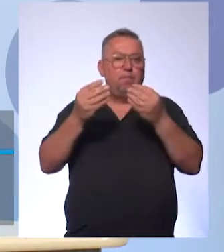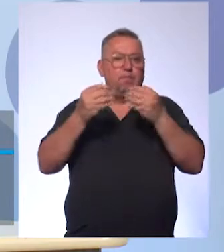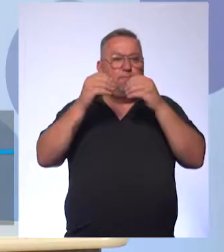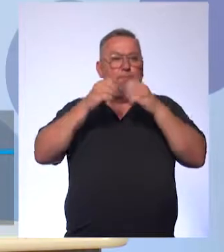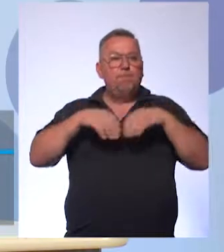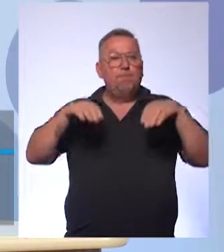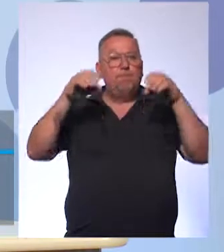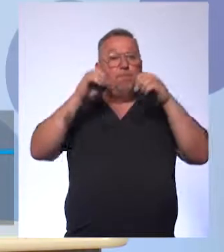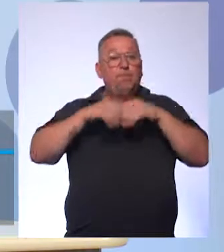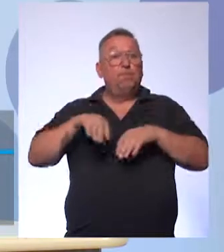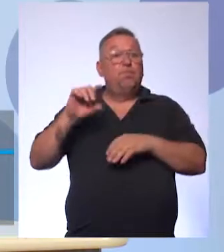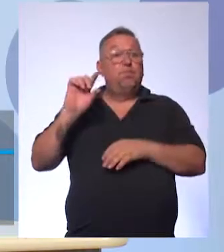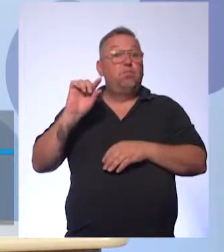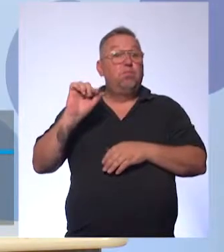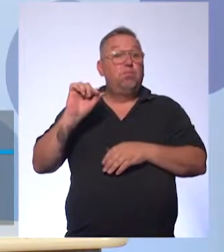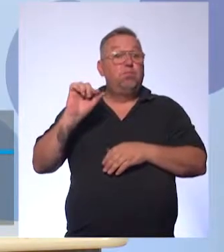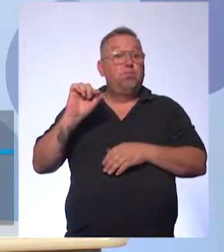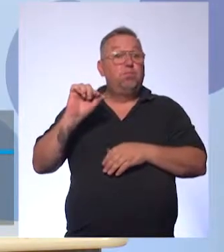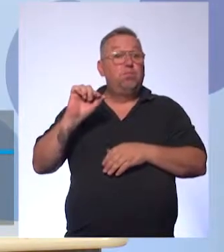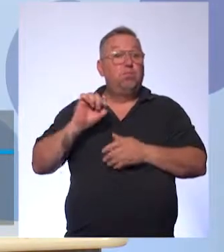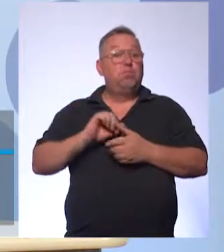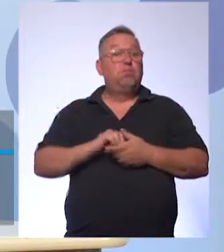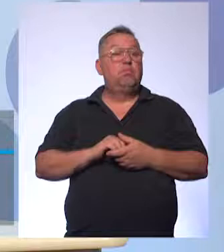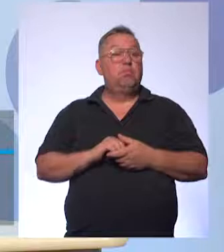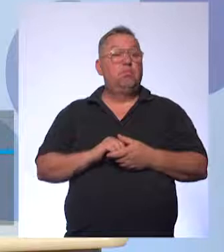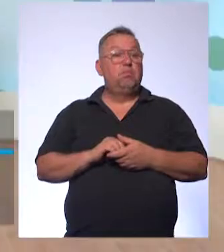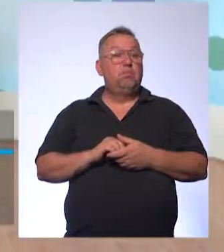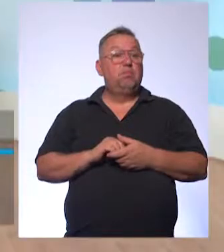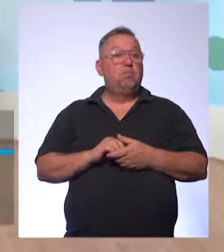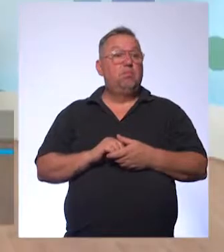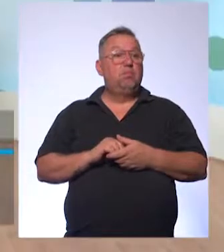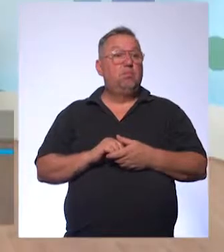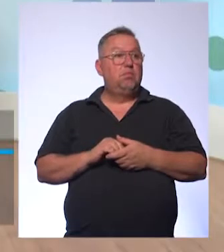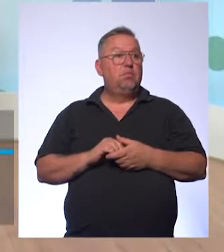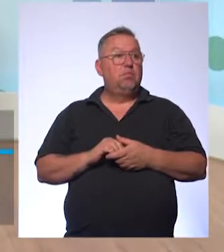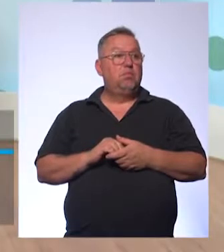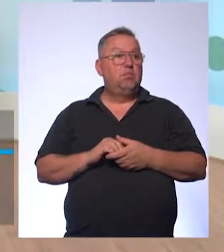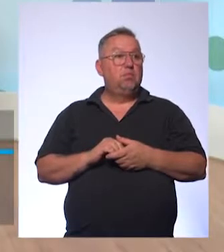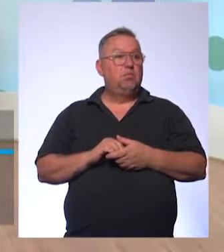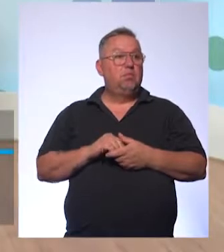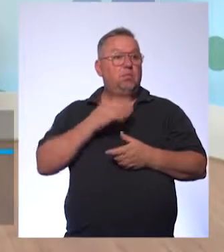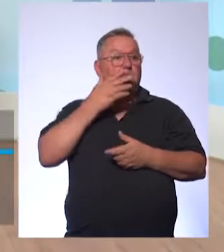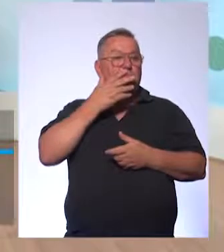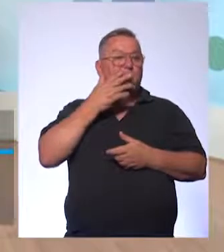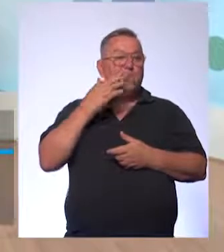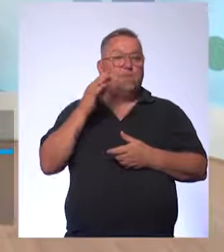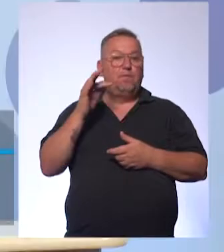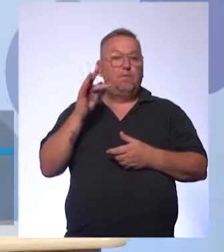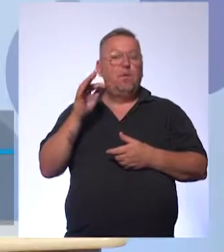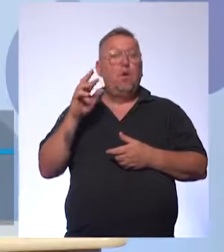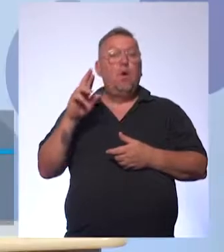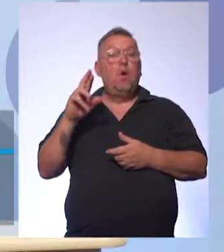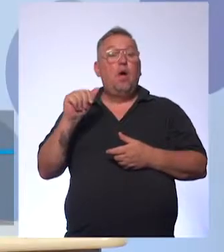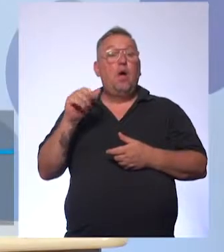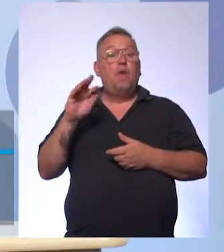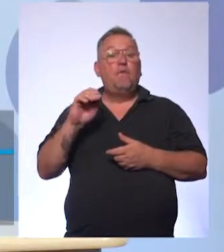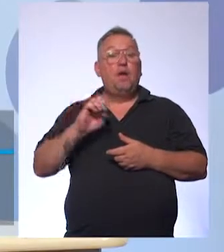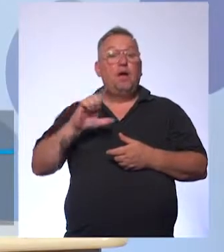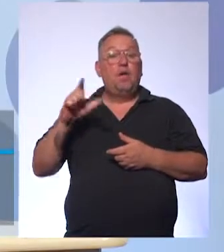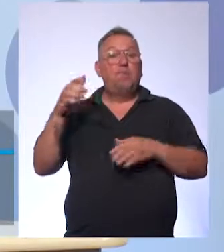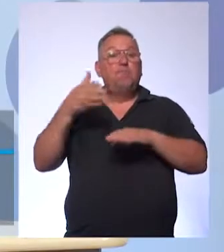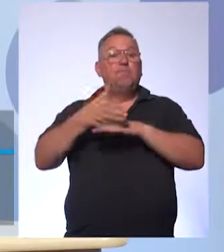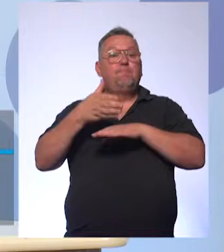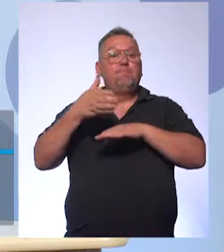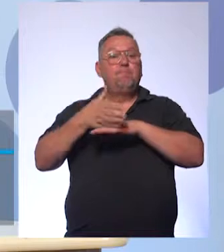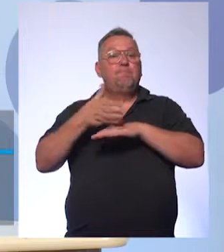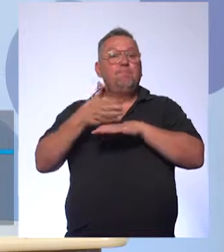prejuízos financeiros. Olha só. Foi para a parte Importante, econômica. né? Econômica é importante. Sim, o também. Rafael, um abraço para o Rafael que está participando